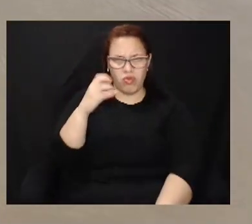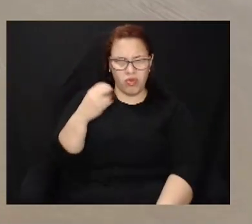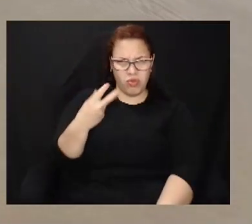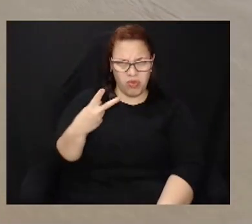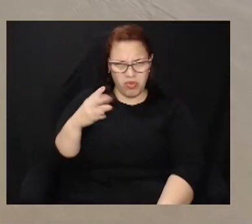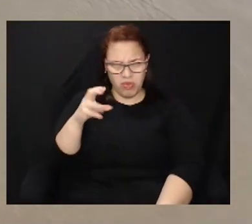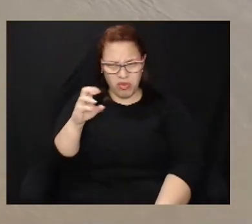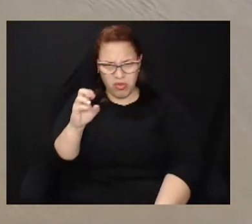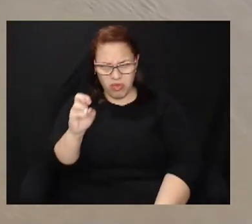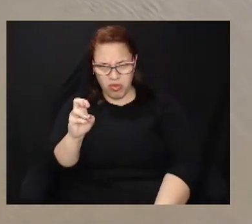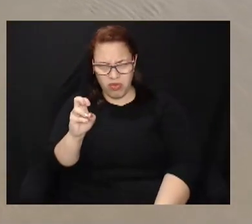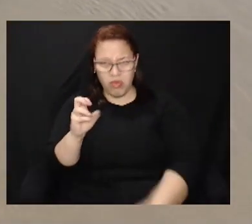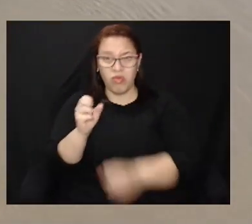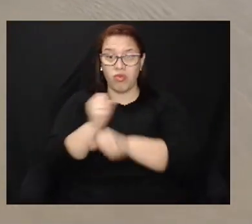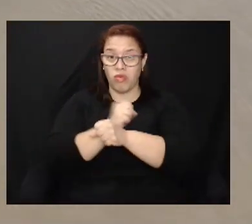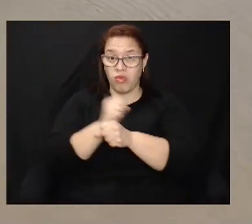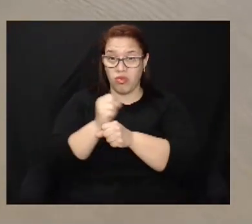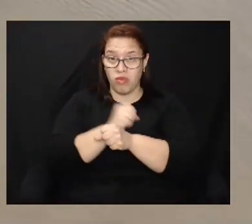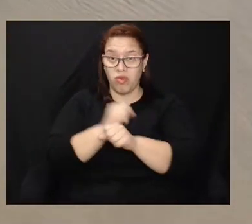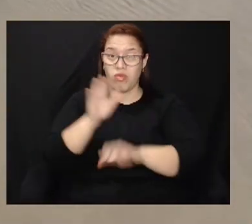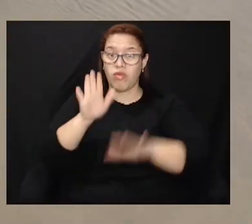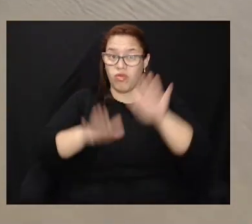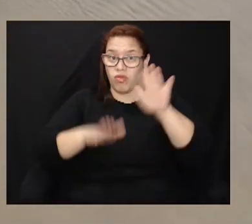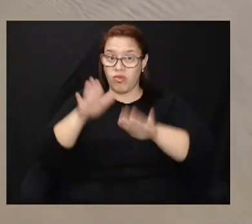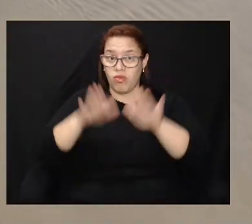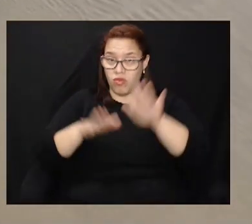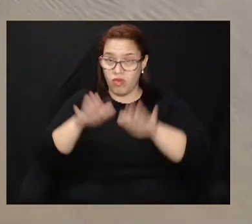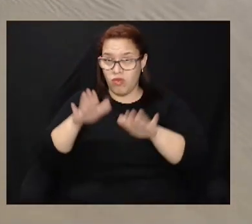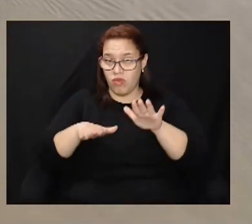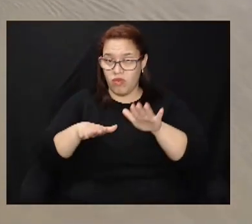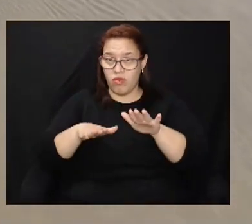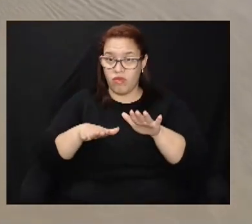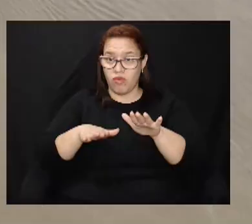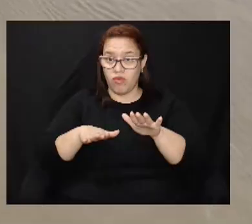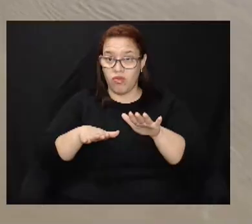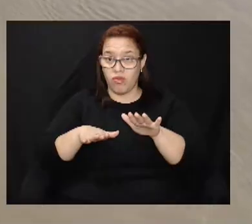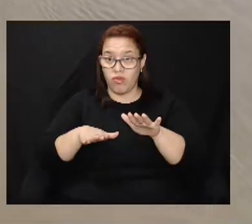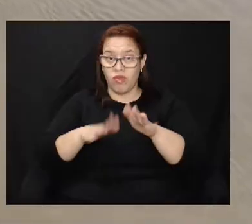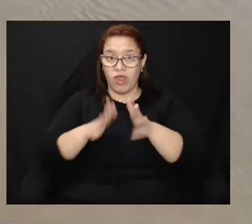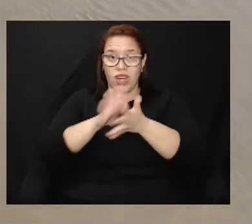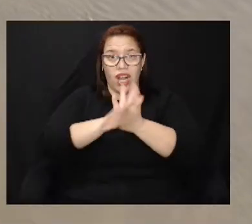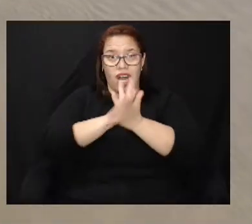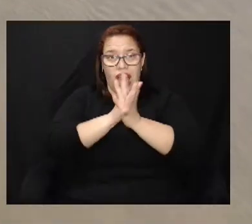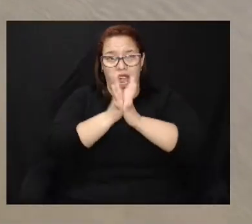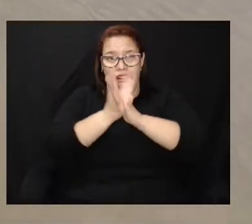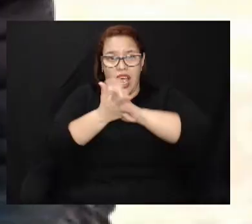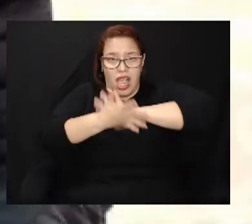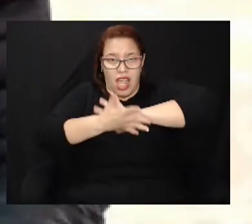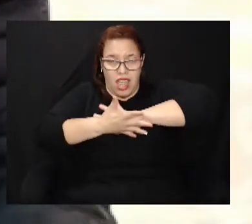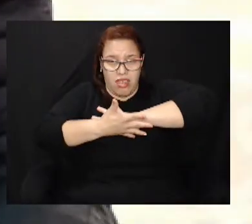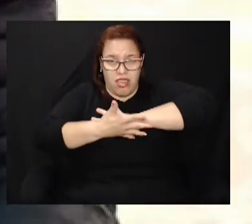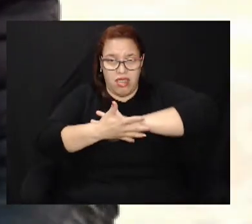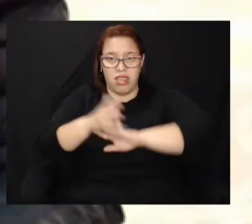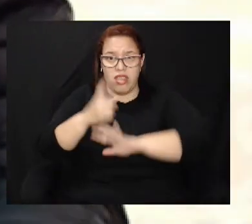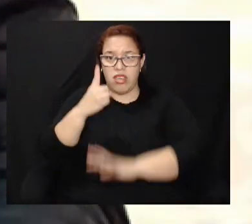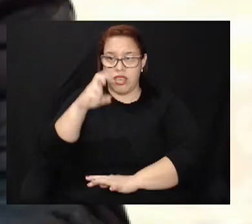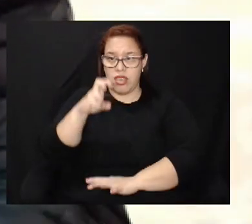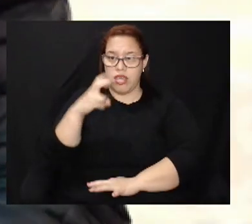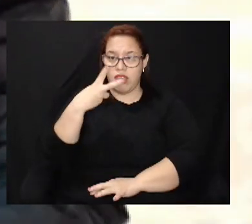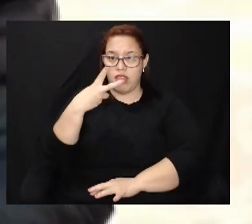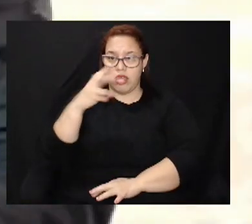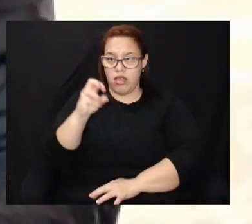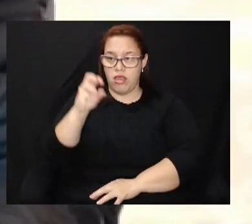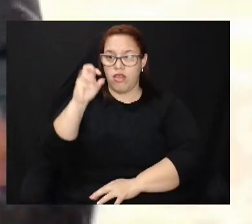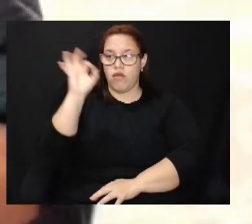525 anos, praticamente, desde Cabral, foram devastados cerca de 15, 14% da floresta